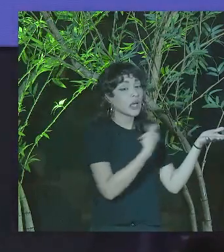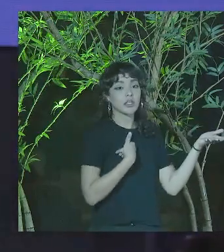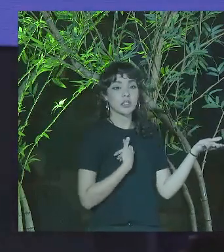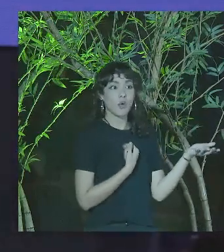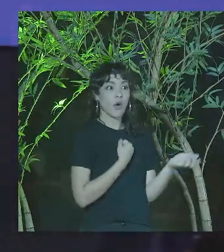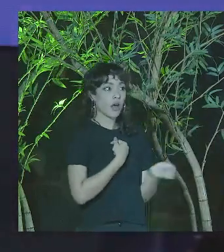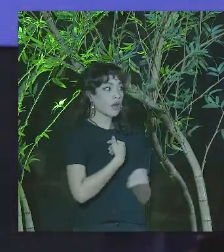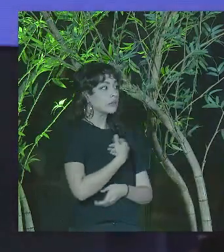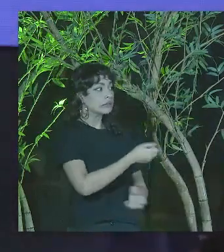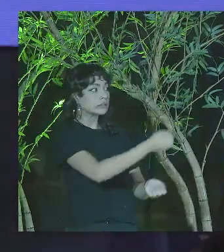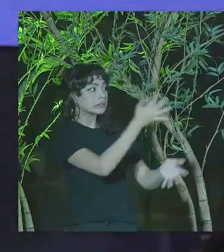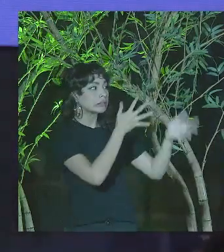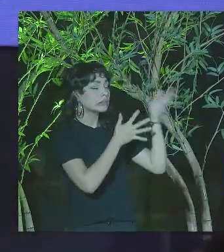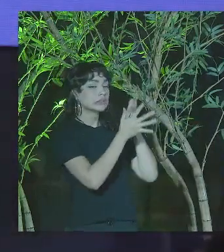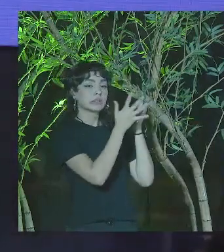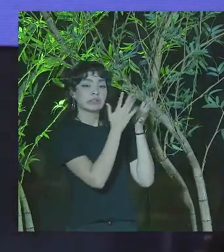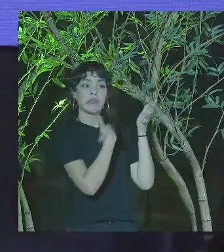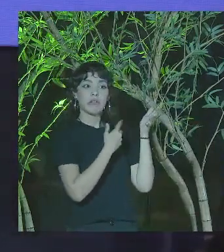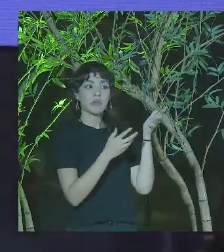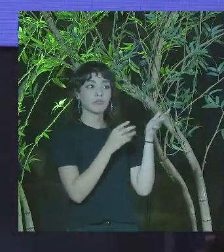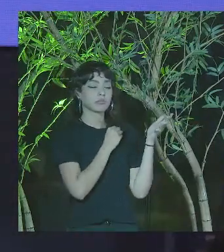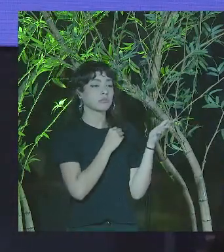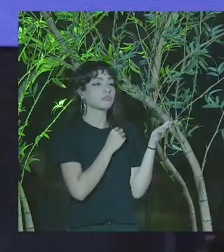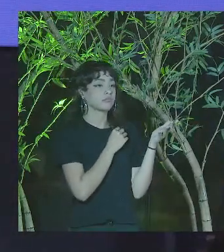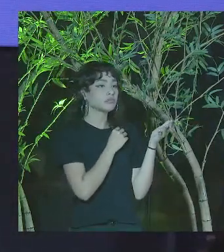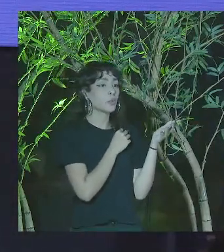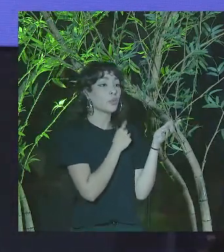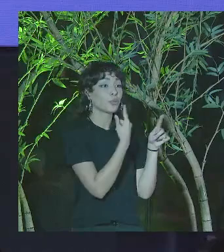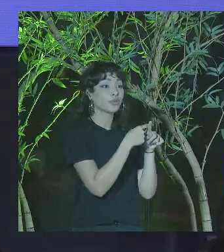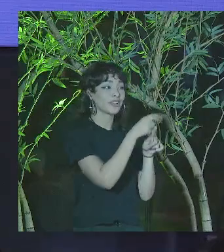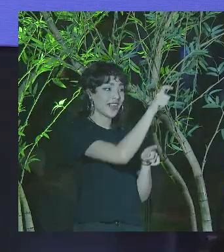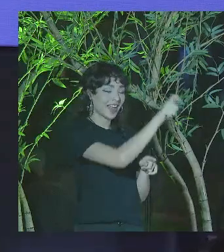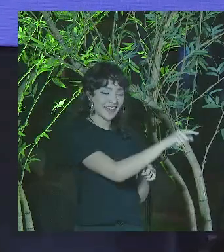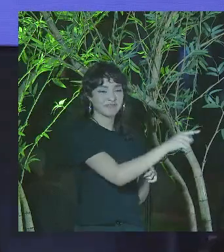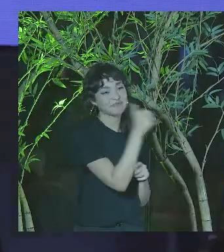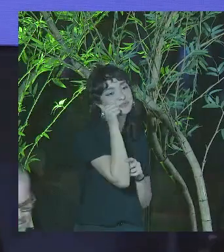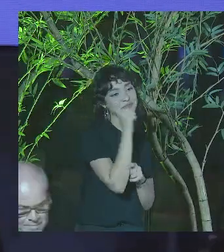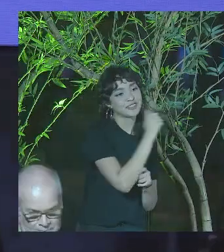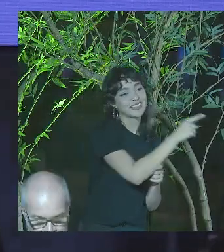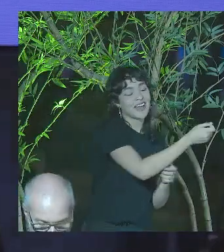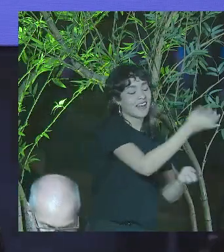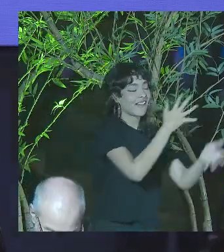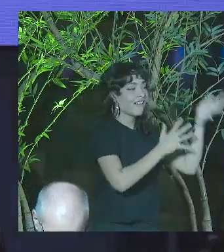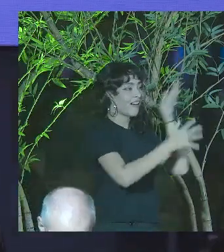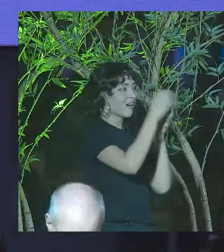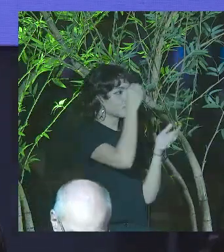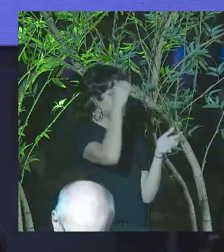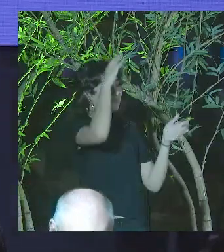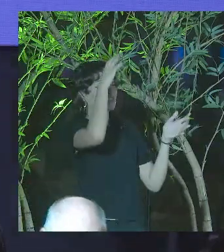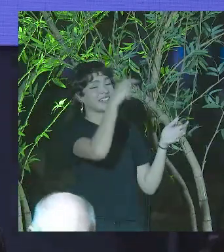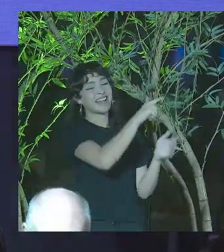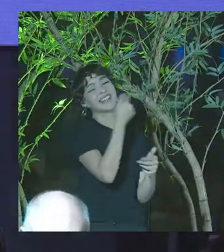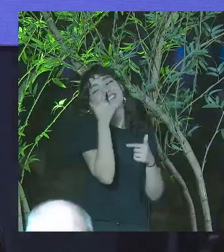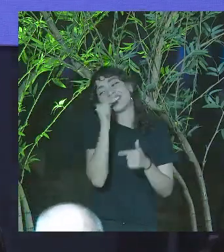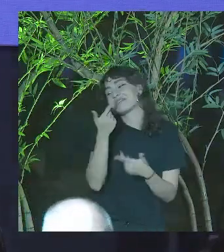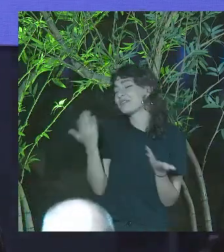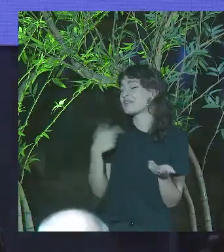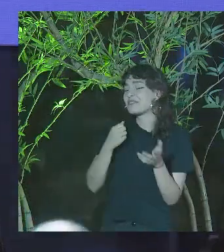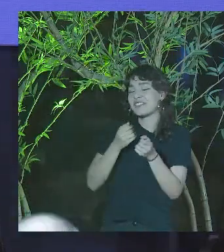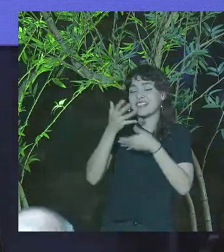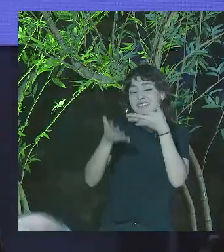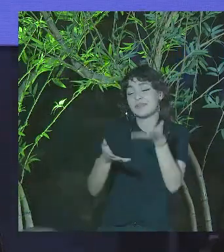muito jovem, porque Oprah, dentro da sua sabedoria ali, essa força da natureza, deu uma risadinha e